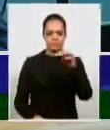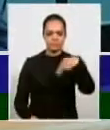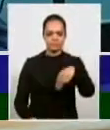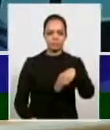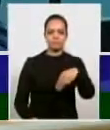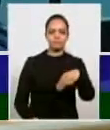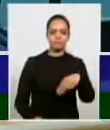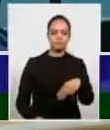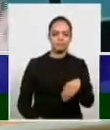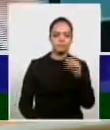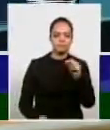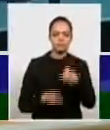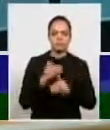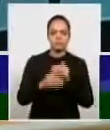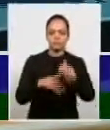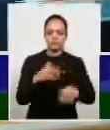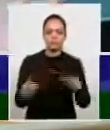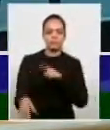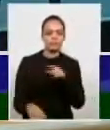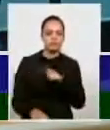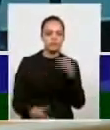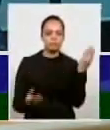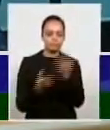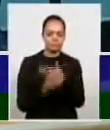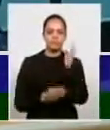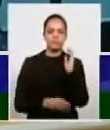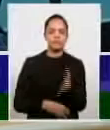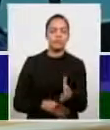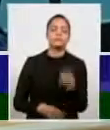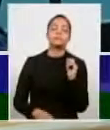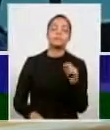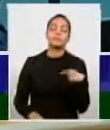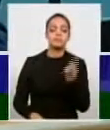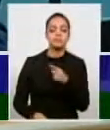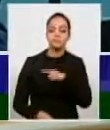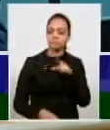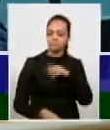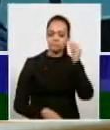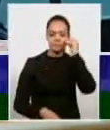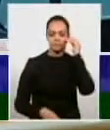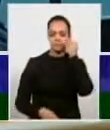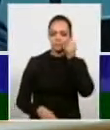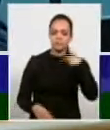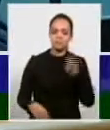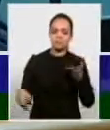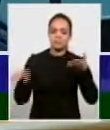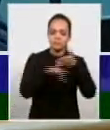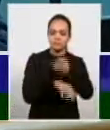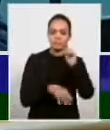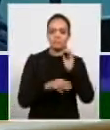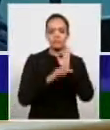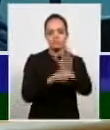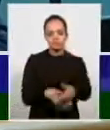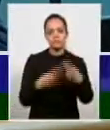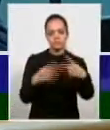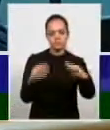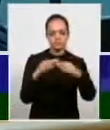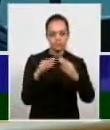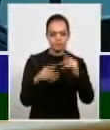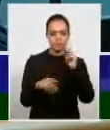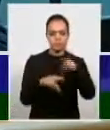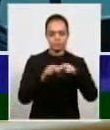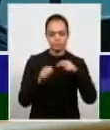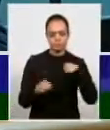Municipal nesse processo que inclusive está na Justiça, e a gente tem alguma experiência e fomos lá ajudar aquela casa, por isso eu não